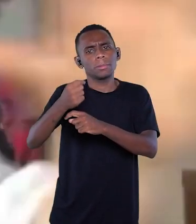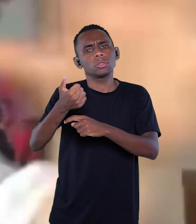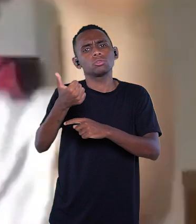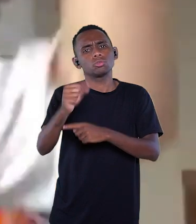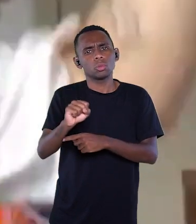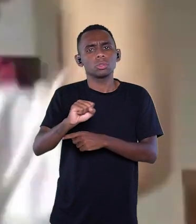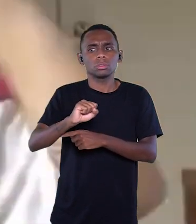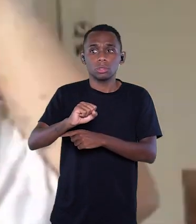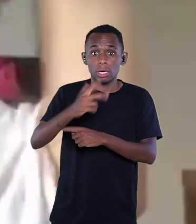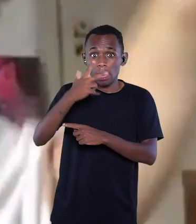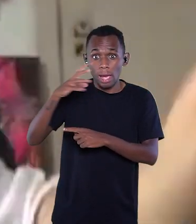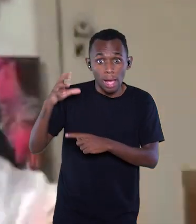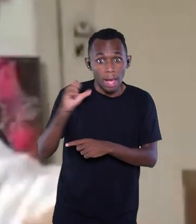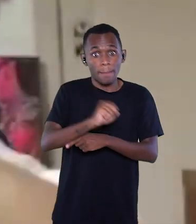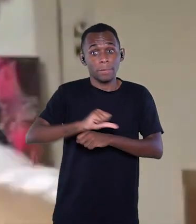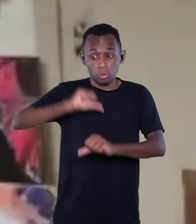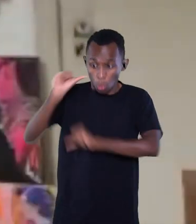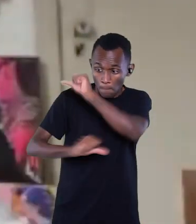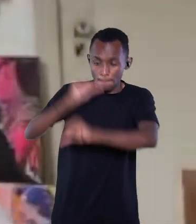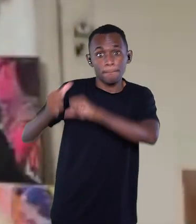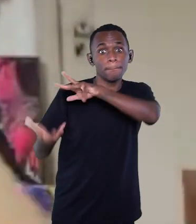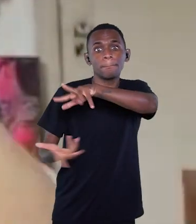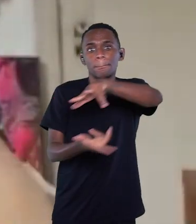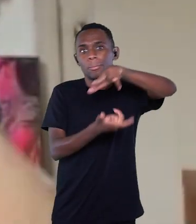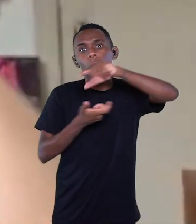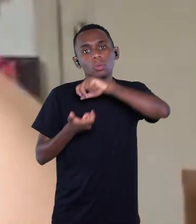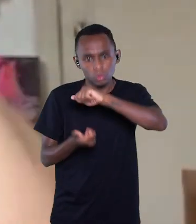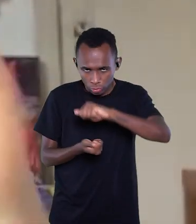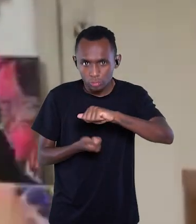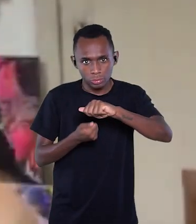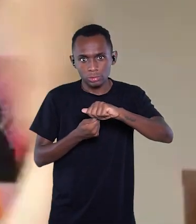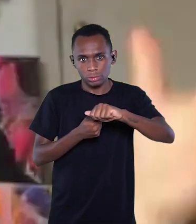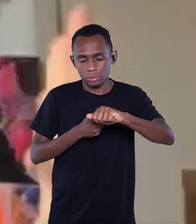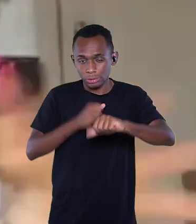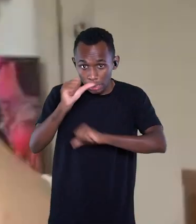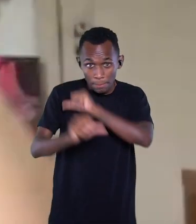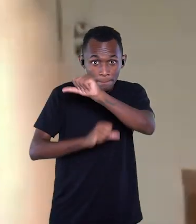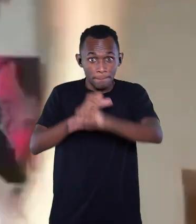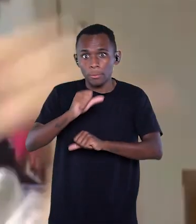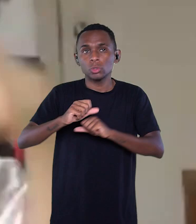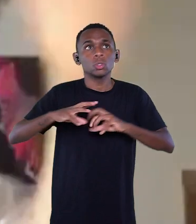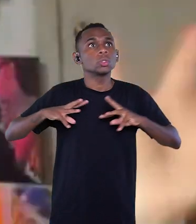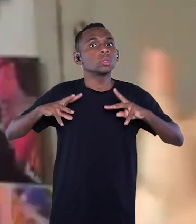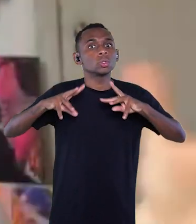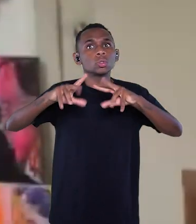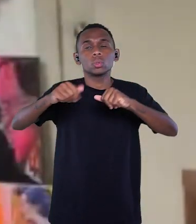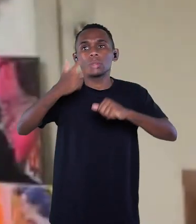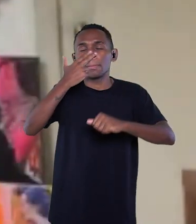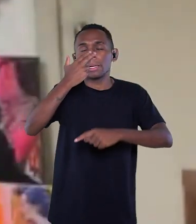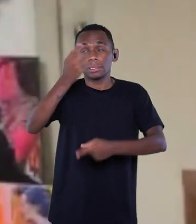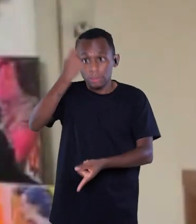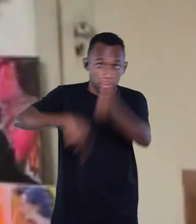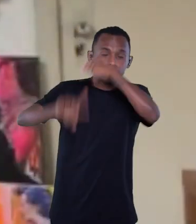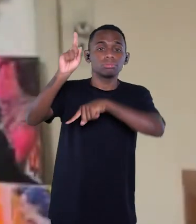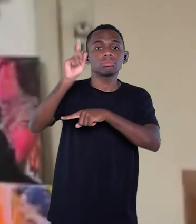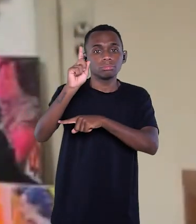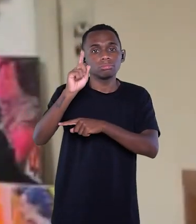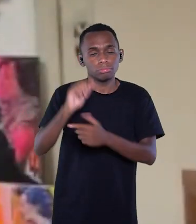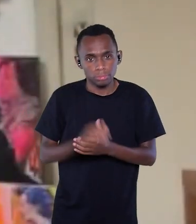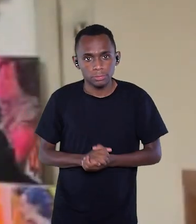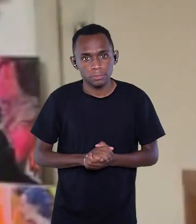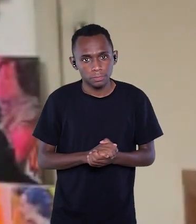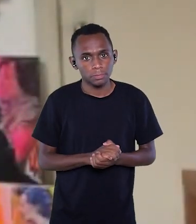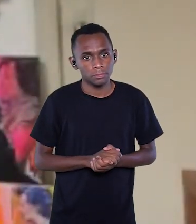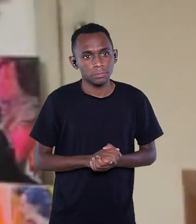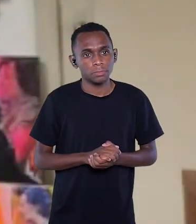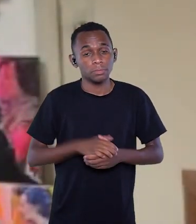assim, o mundo dá uma volta gigantesca, né, deixa tudo pernas pro ar, assim,